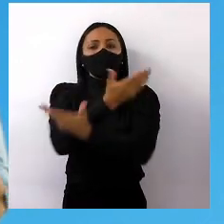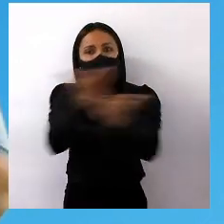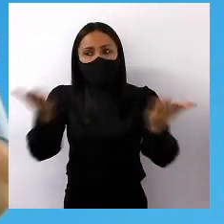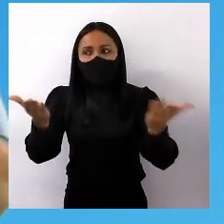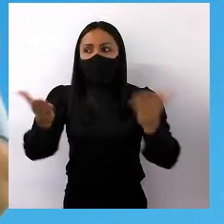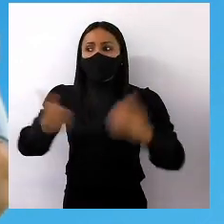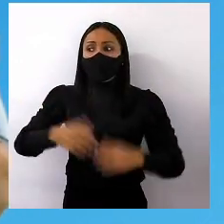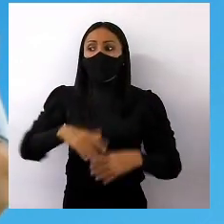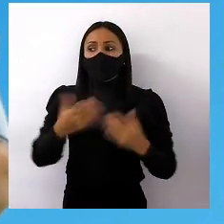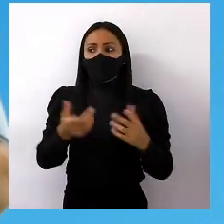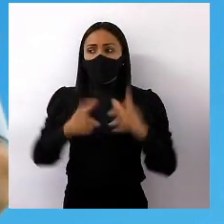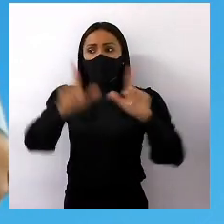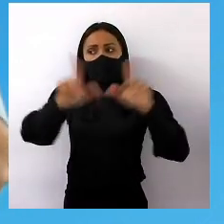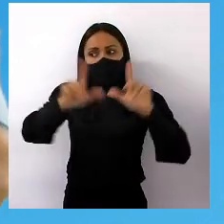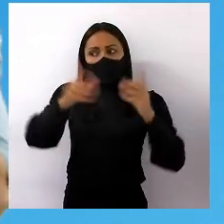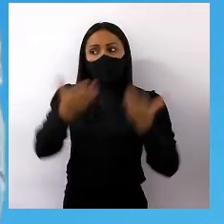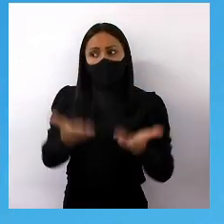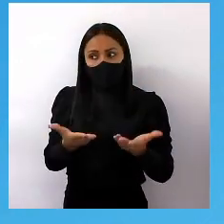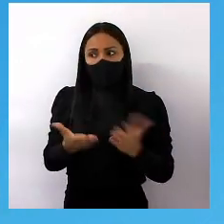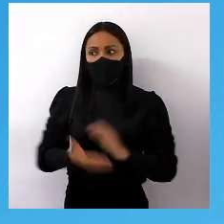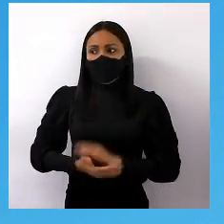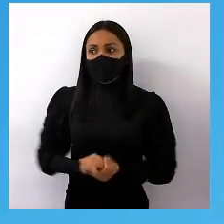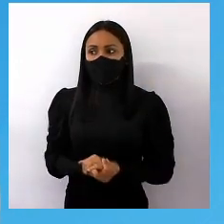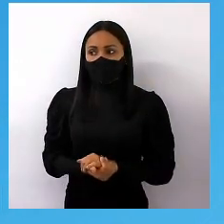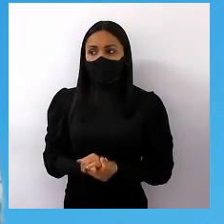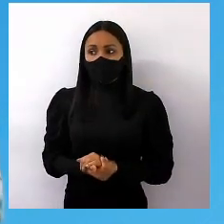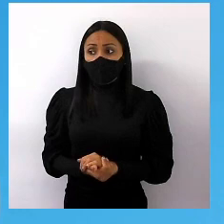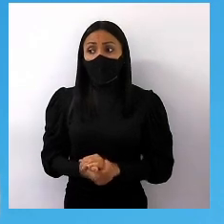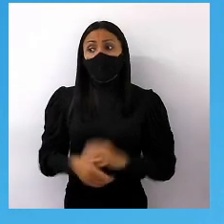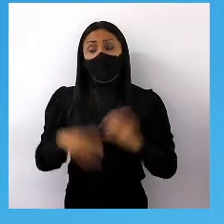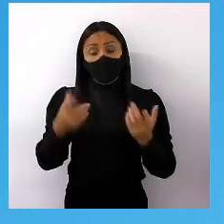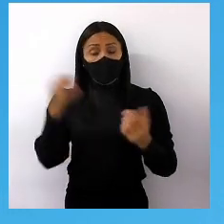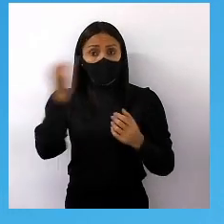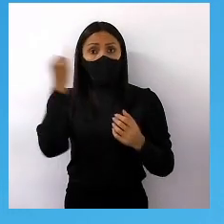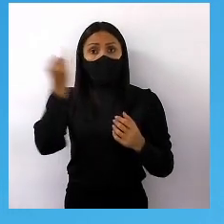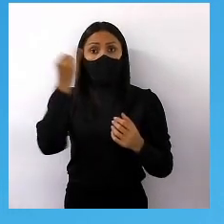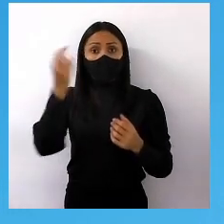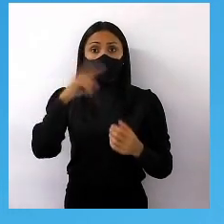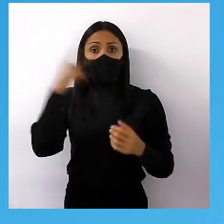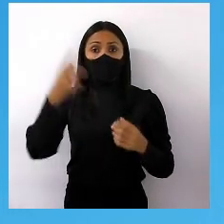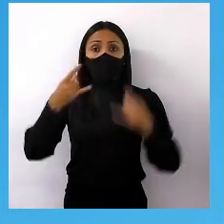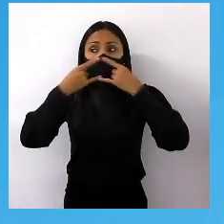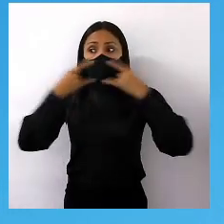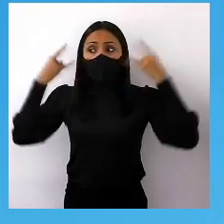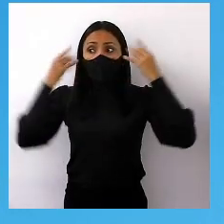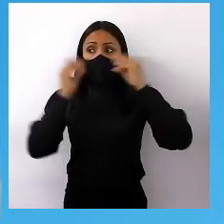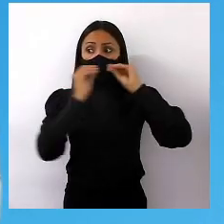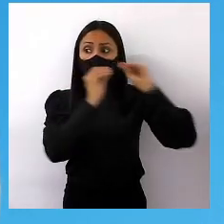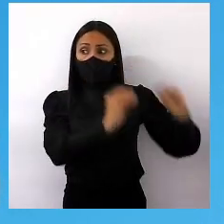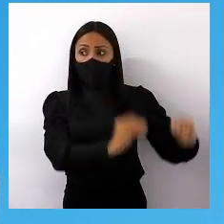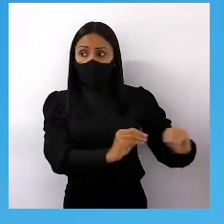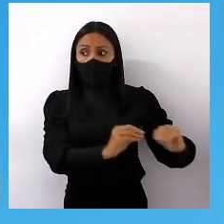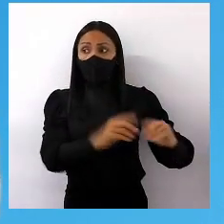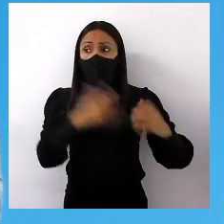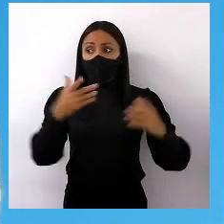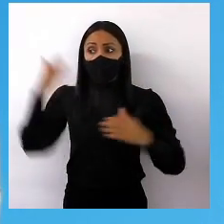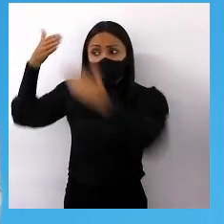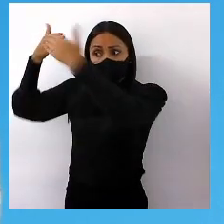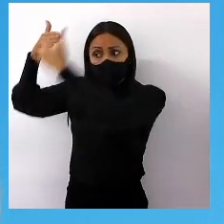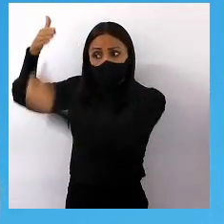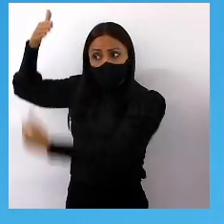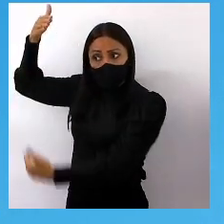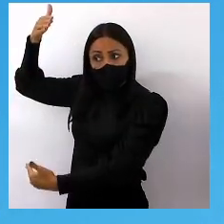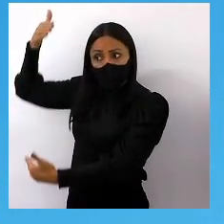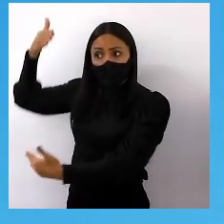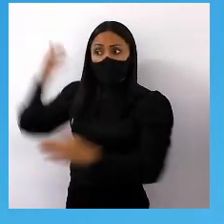e assistam às aulas, hein? Estamos de olho. E um ponto importante que nós estamos sem máscara, porque nós temos aqui um biombo que está nos